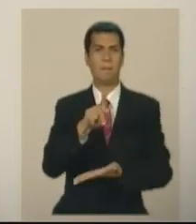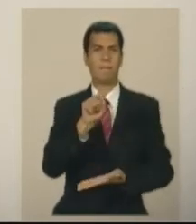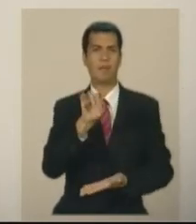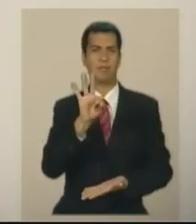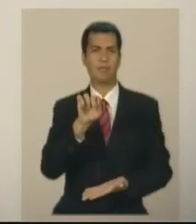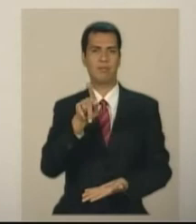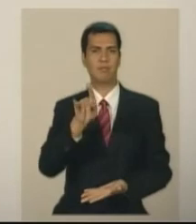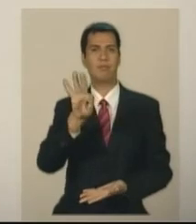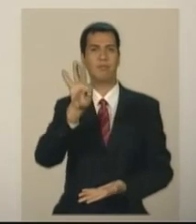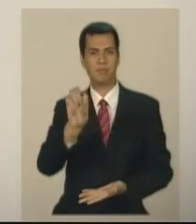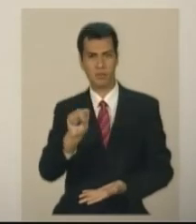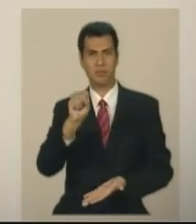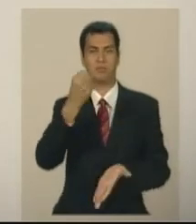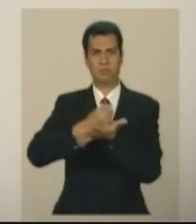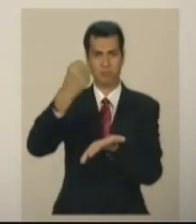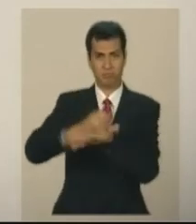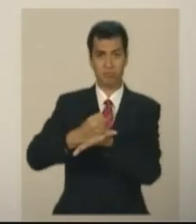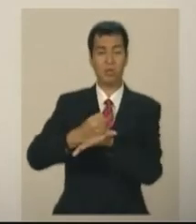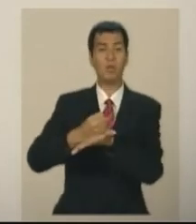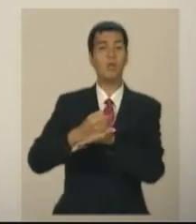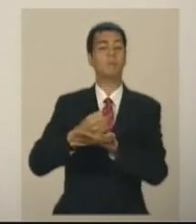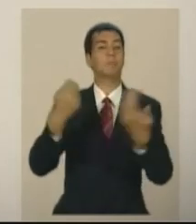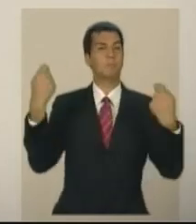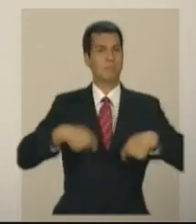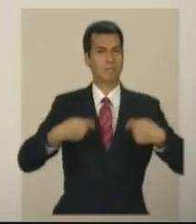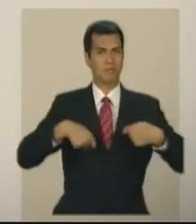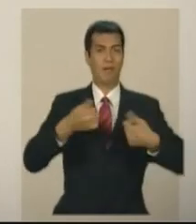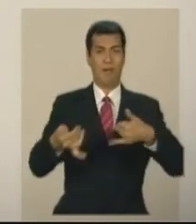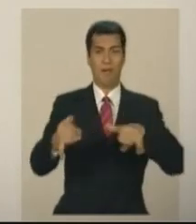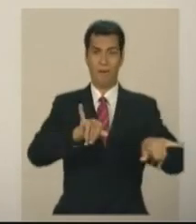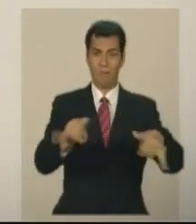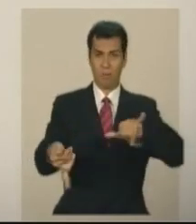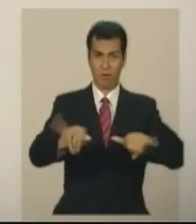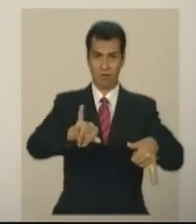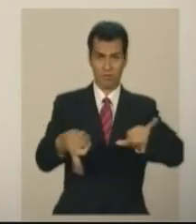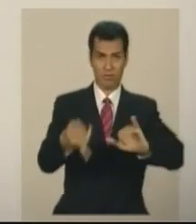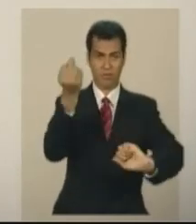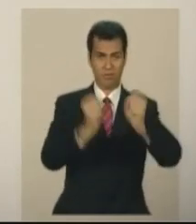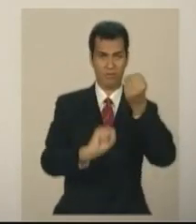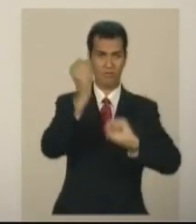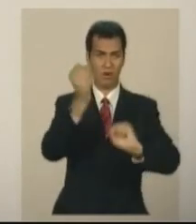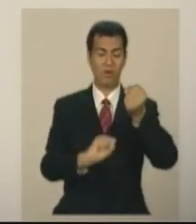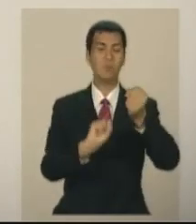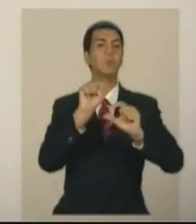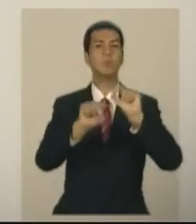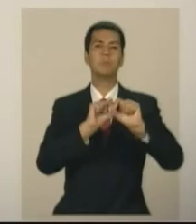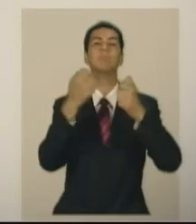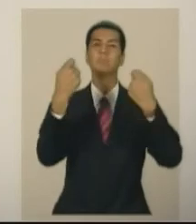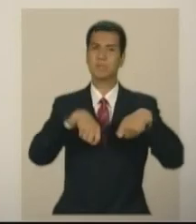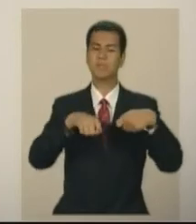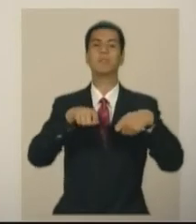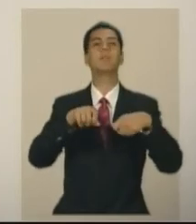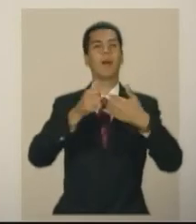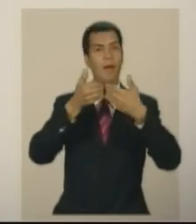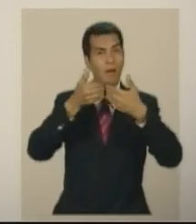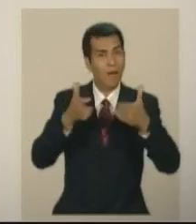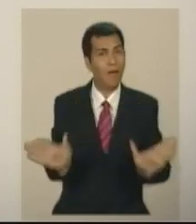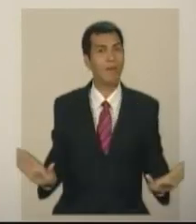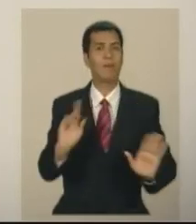a exclusividade dos laboratórios sobre remédios que fazem diferença e